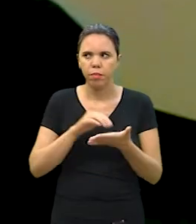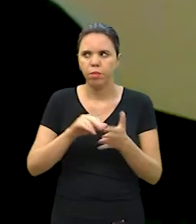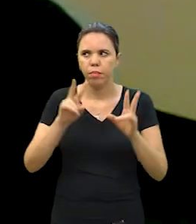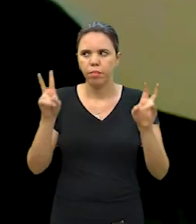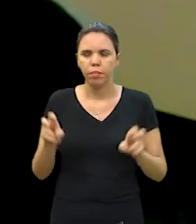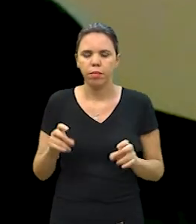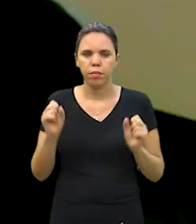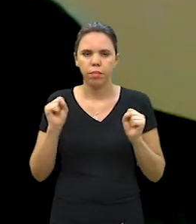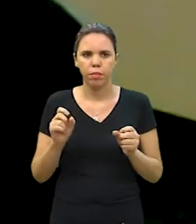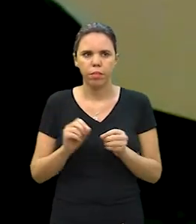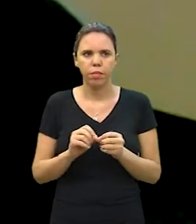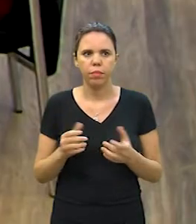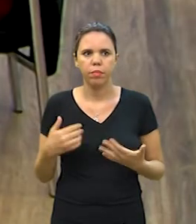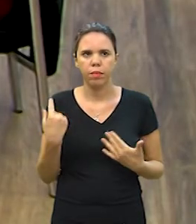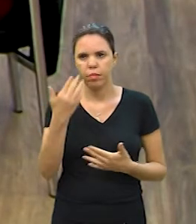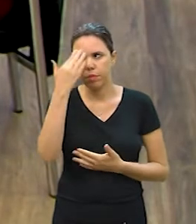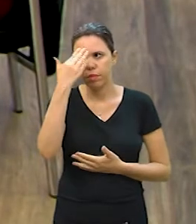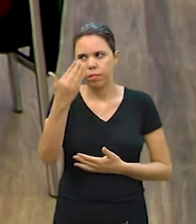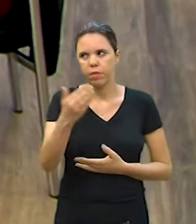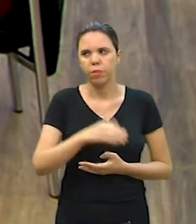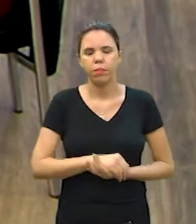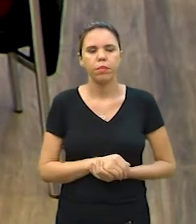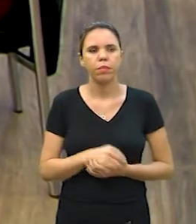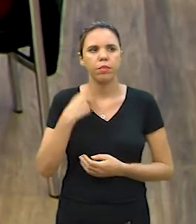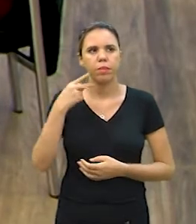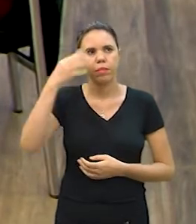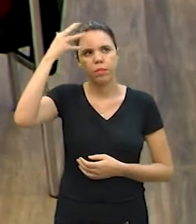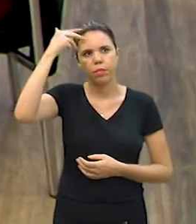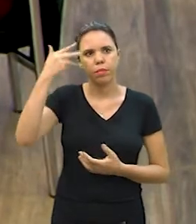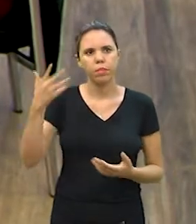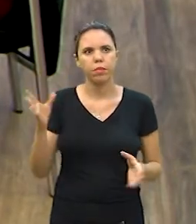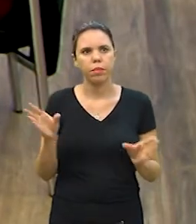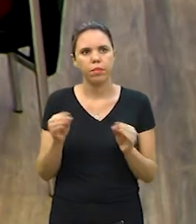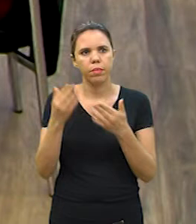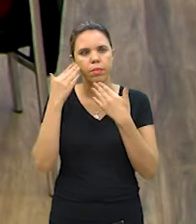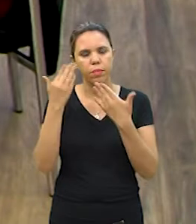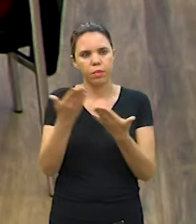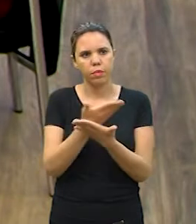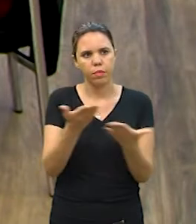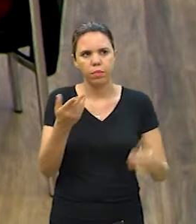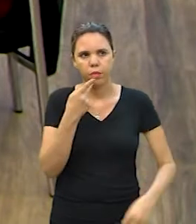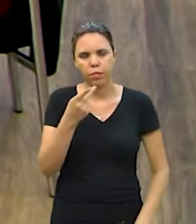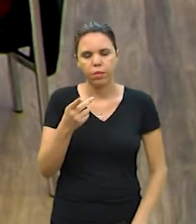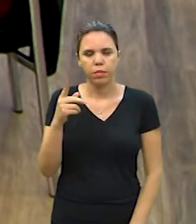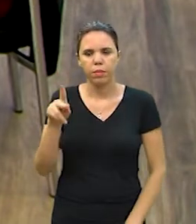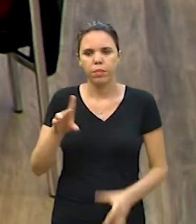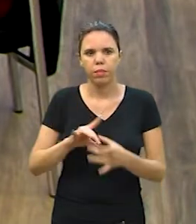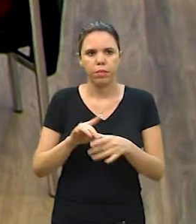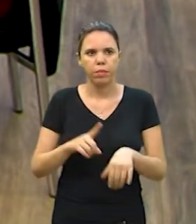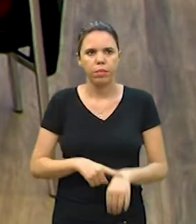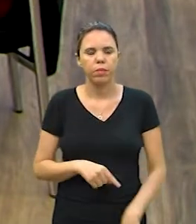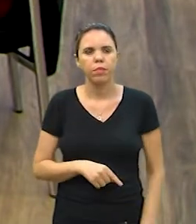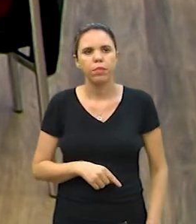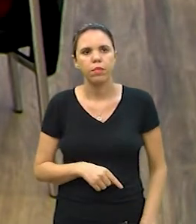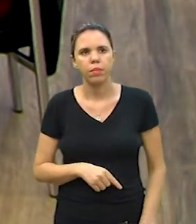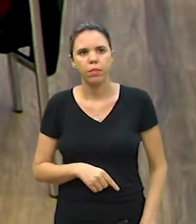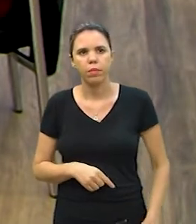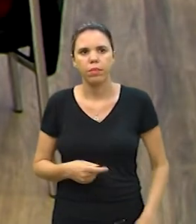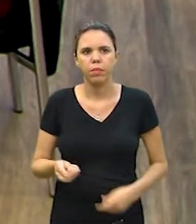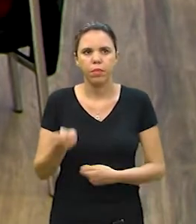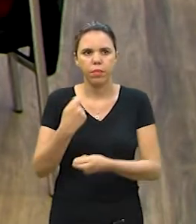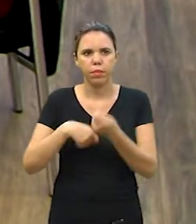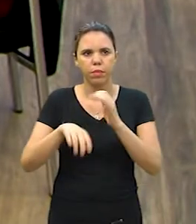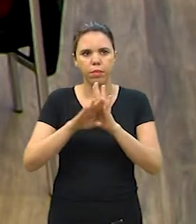dessa questão que a gente possa fazer. Nós aqui agradecemos, vereador Rodrigo da Farmadic, muito obrigado pela disponibilidade do seu tempo